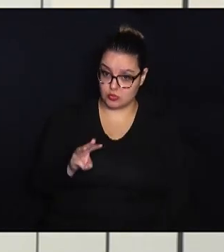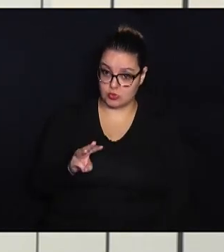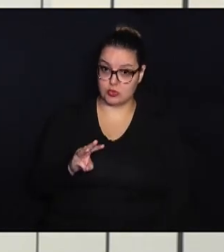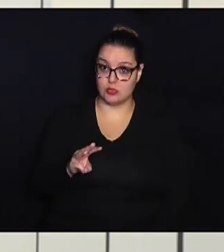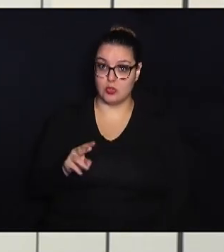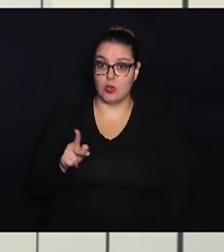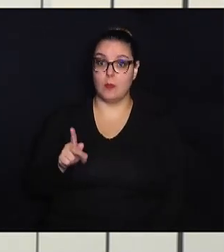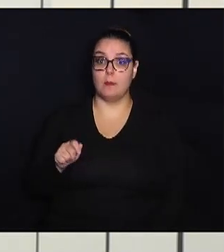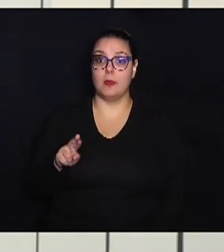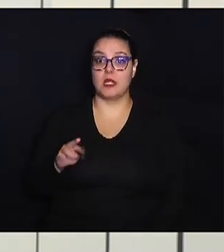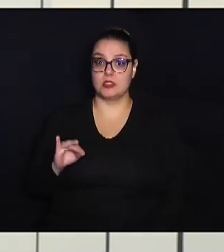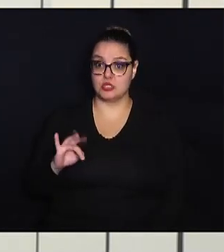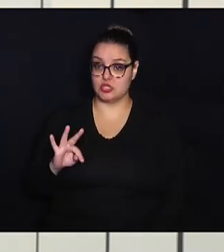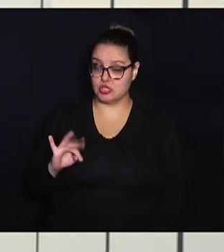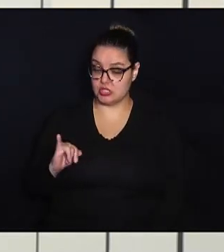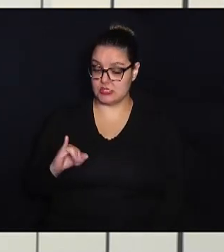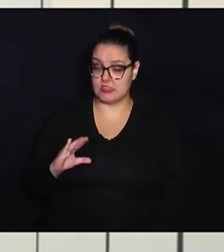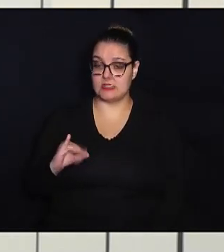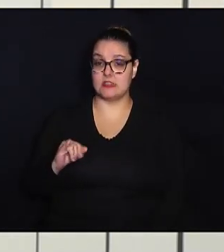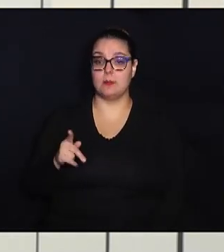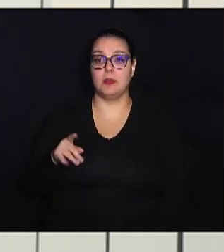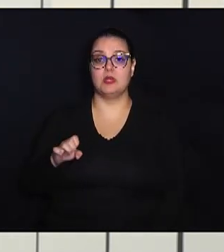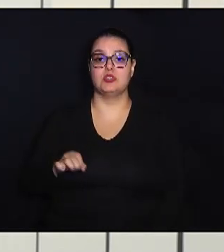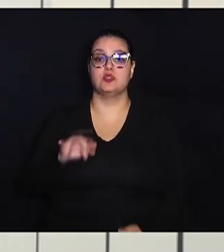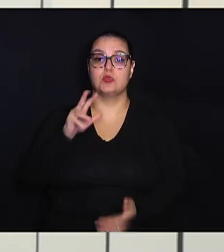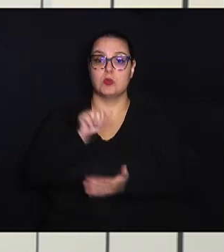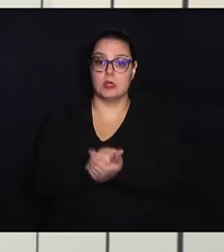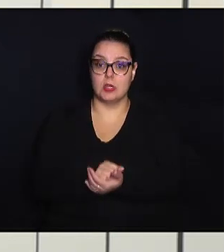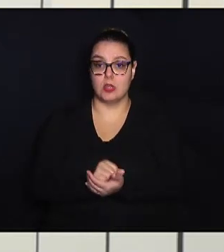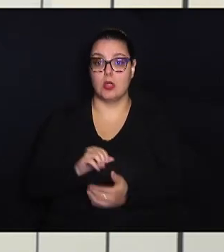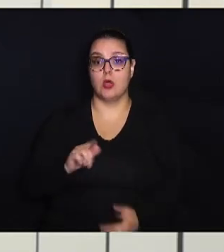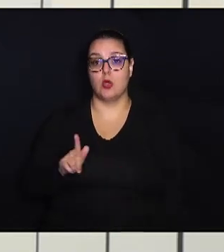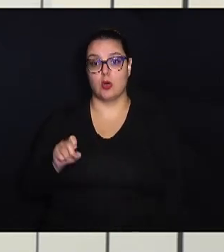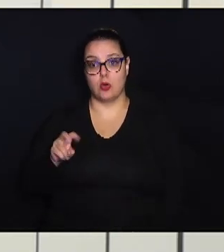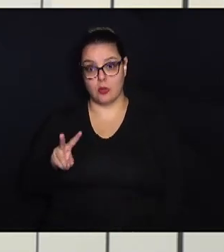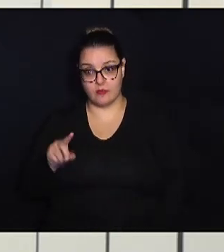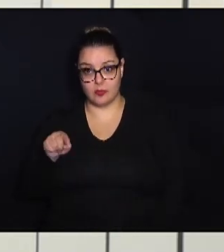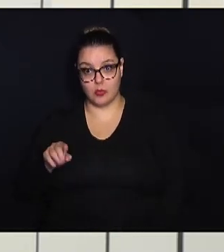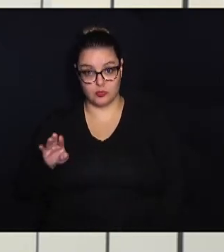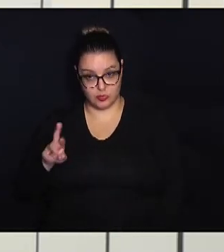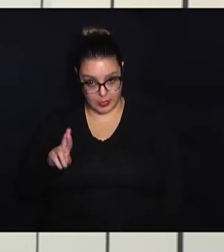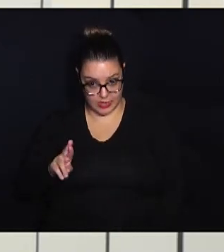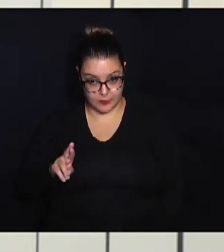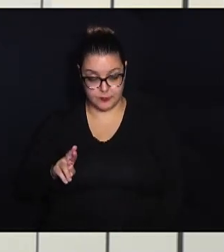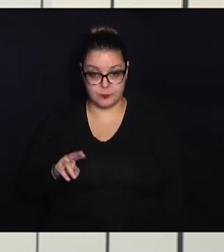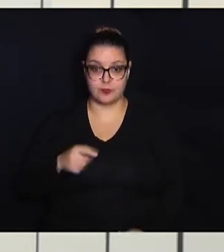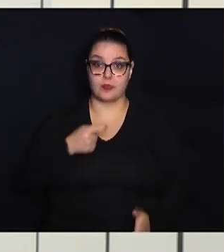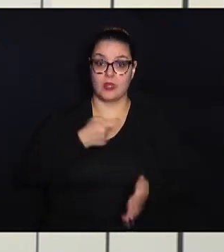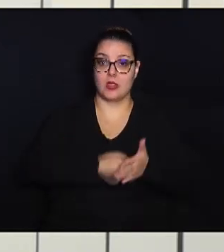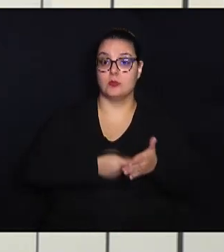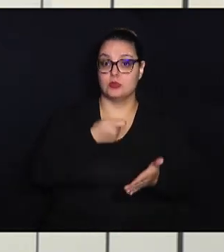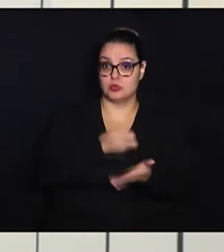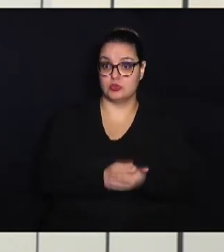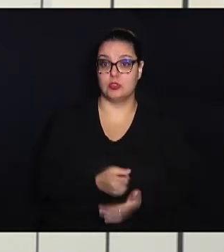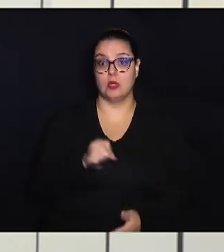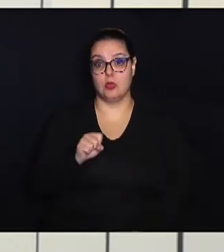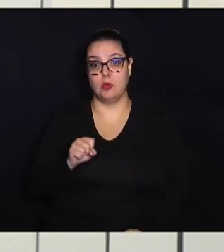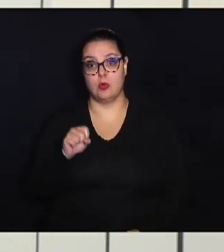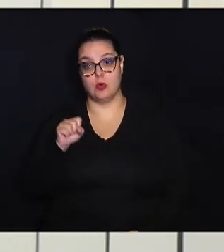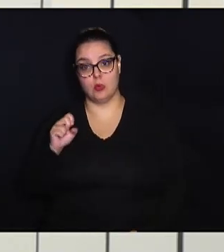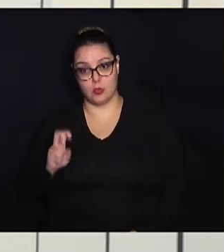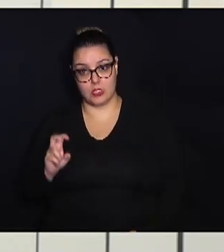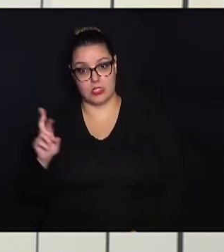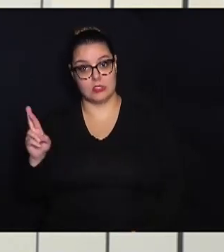participante e utilizar o cadastro na conta goov.br a taxa de inscrição custa r$